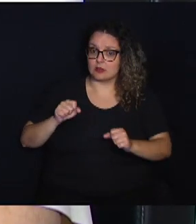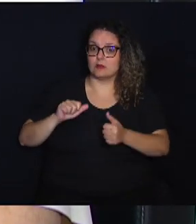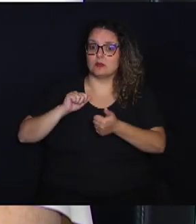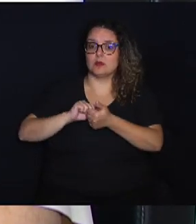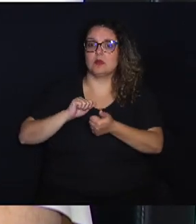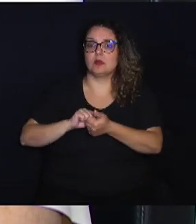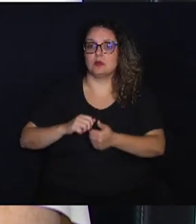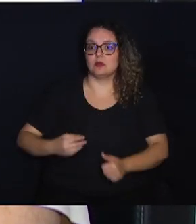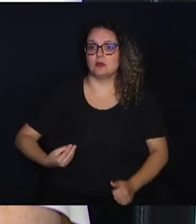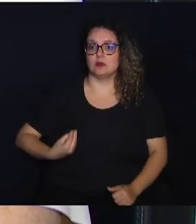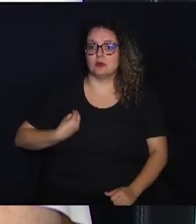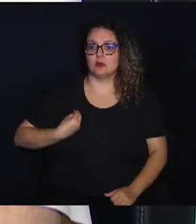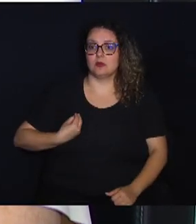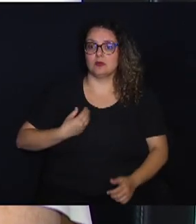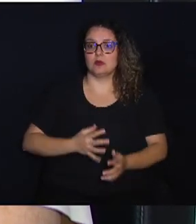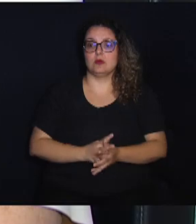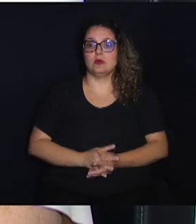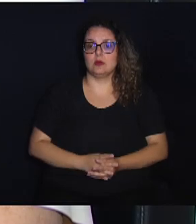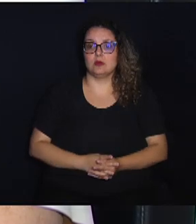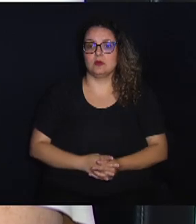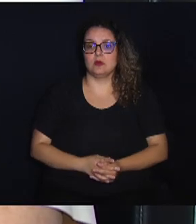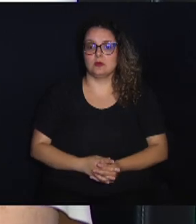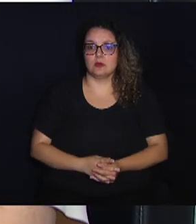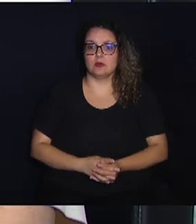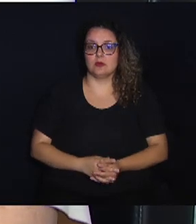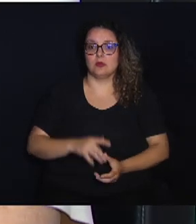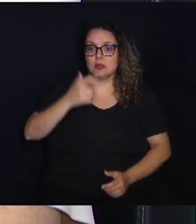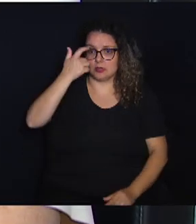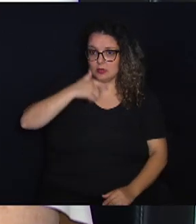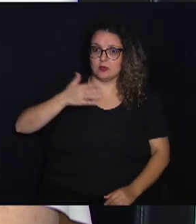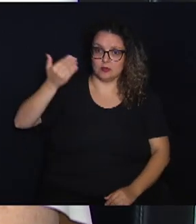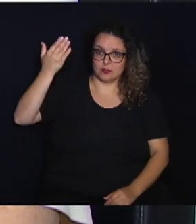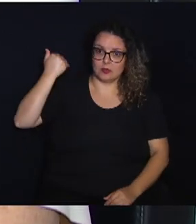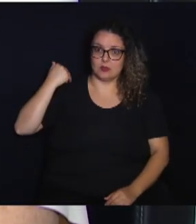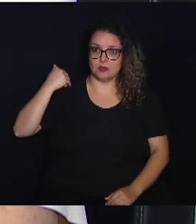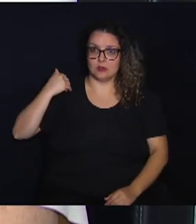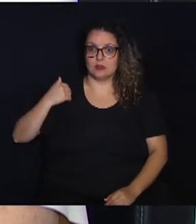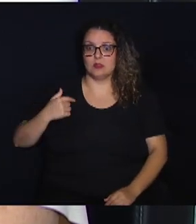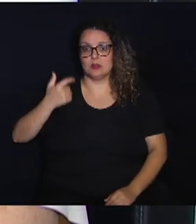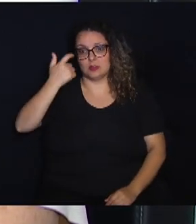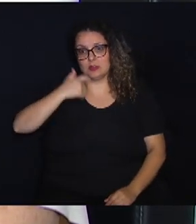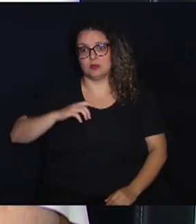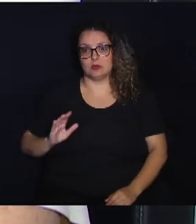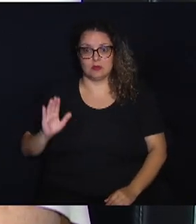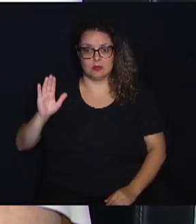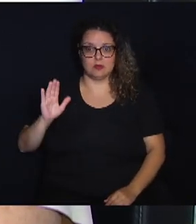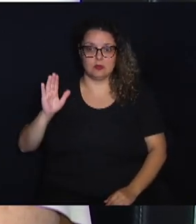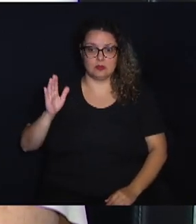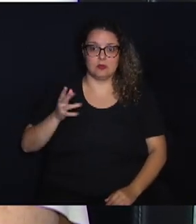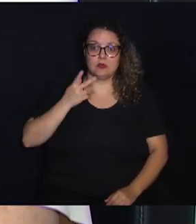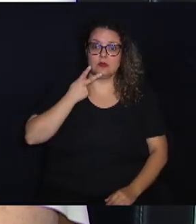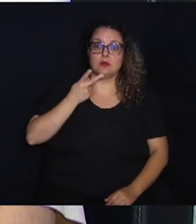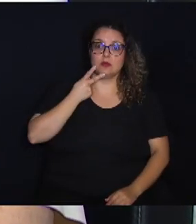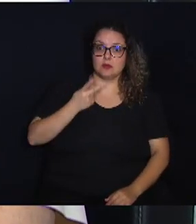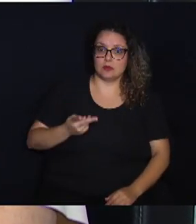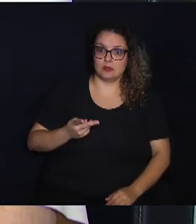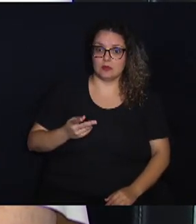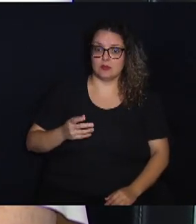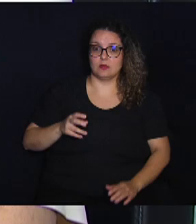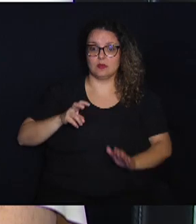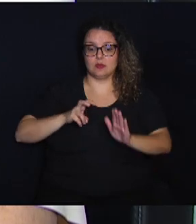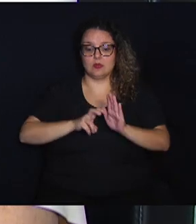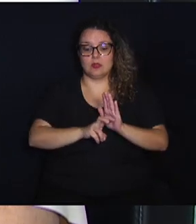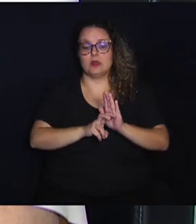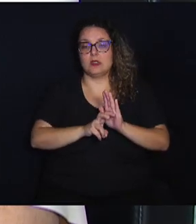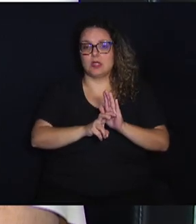de vida. Inclusive, eu, na época que eu fui candidato, eu falei muito sobre creche ao